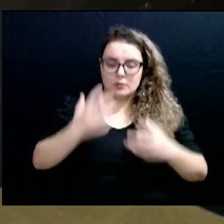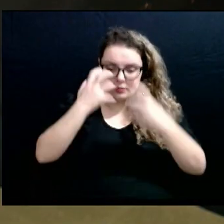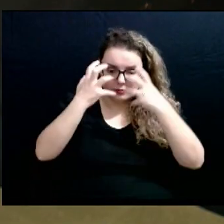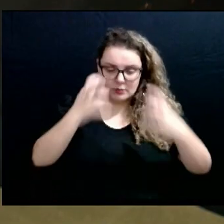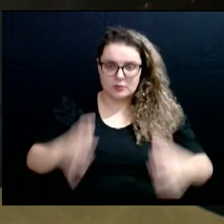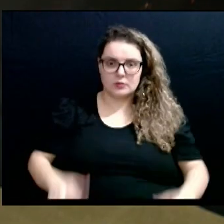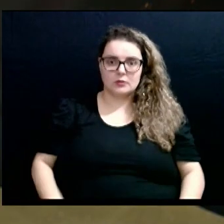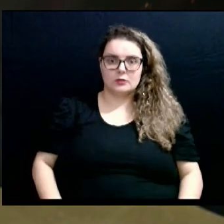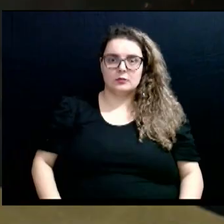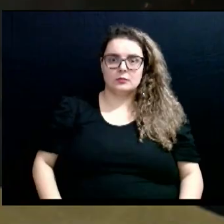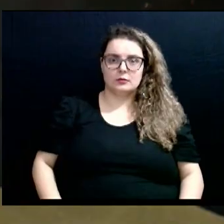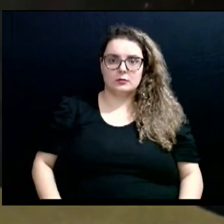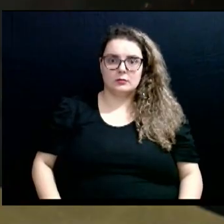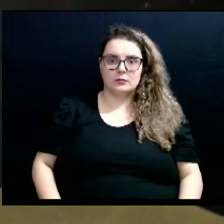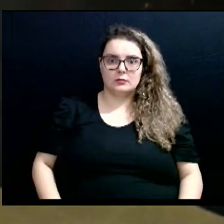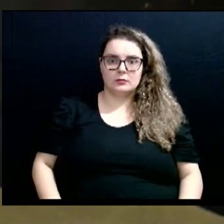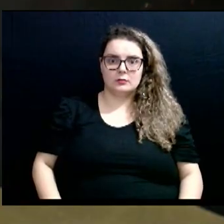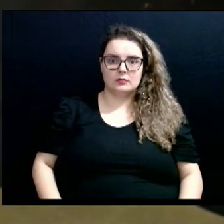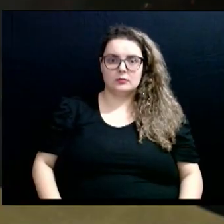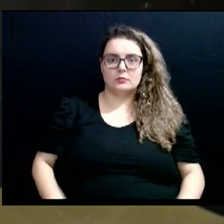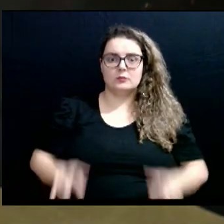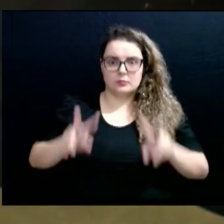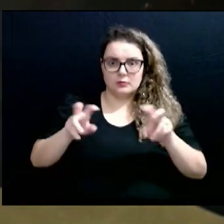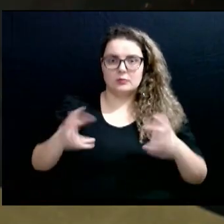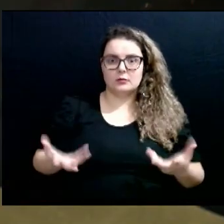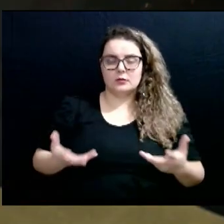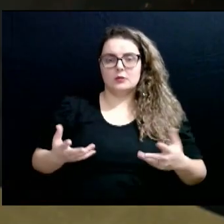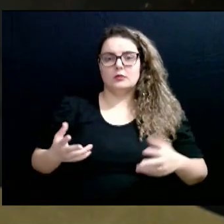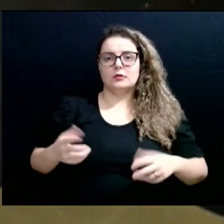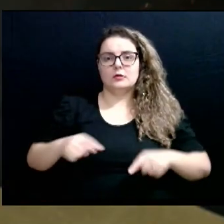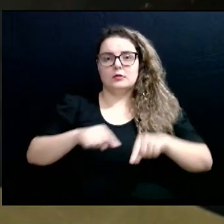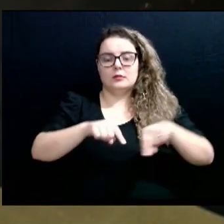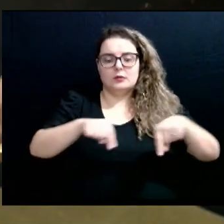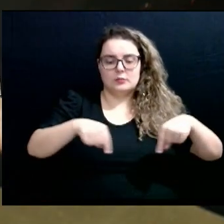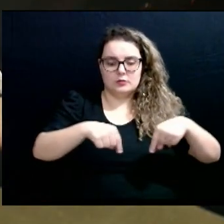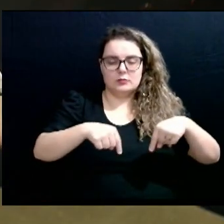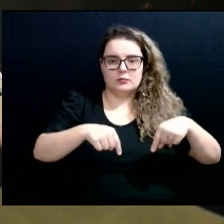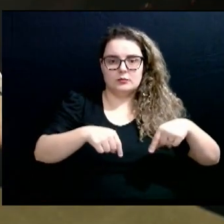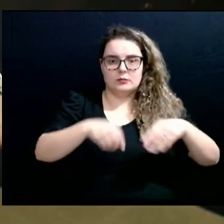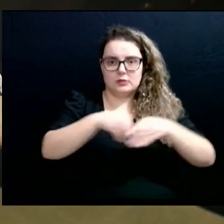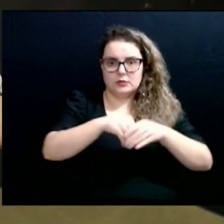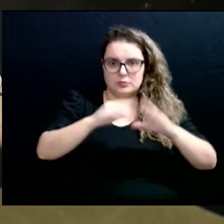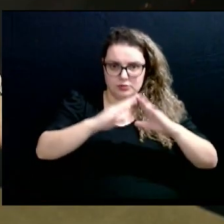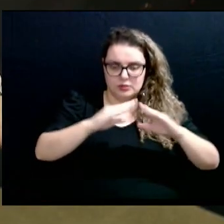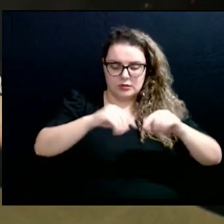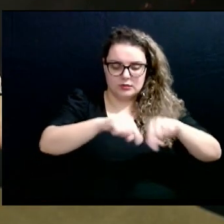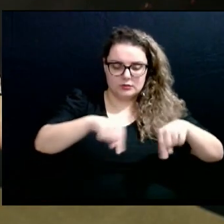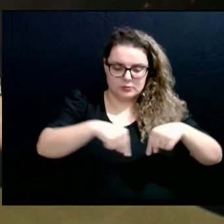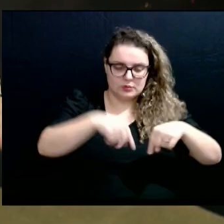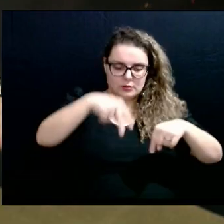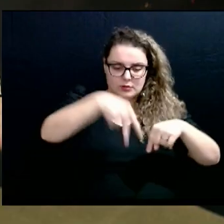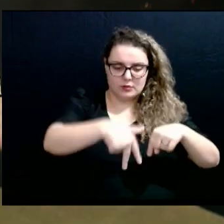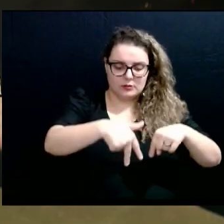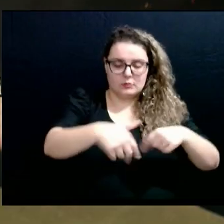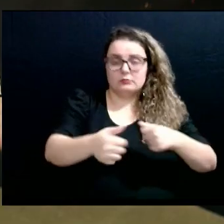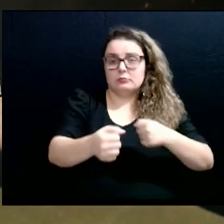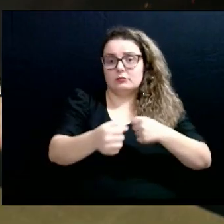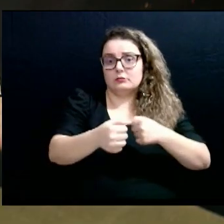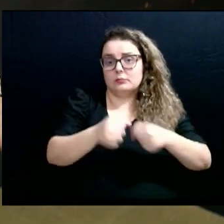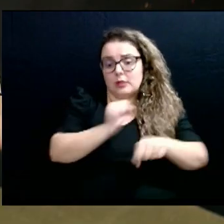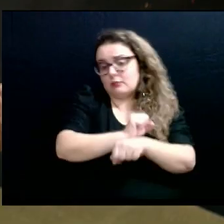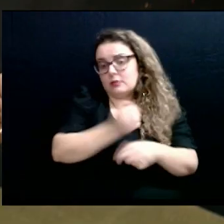indivíduo que está lá, por exemplo, trancado em um cômodo dentro de casa. A nossa reação é o desespero.